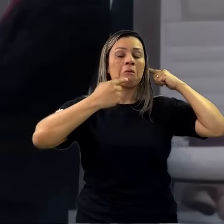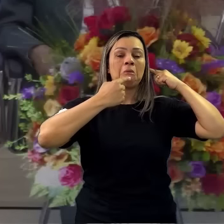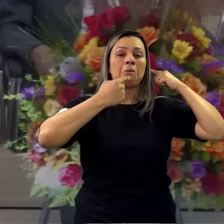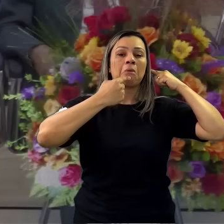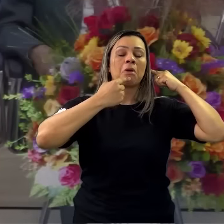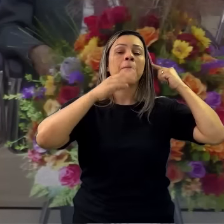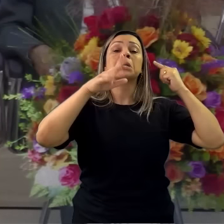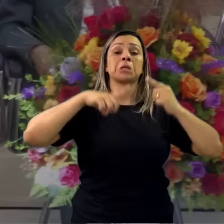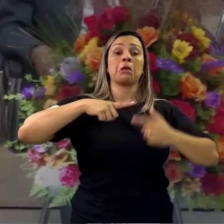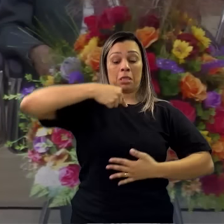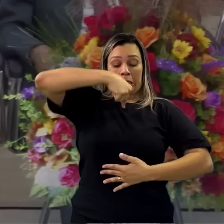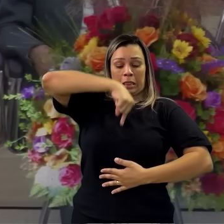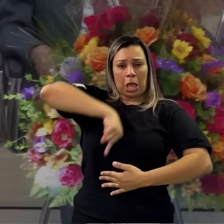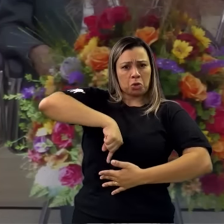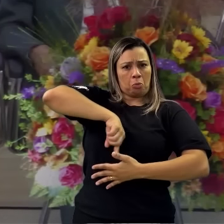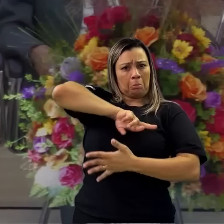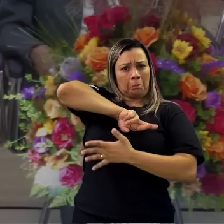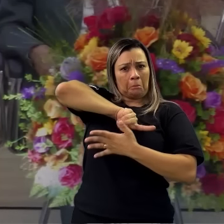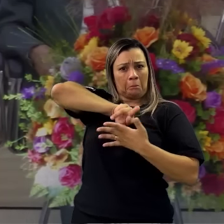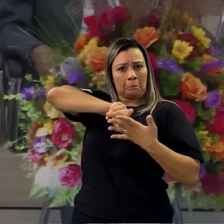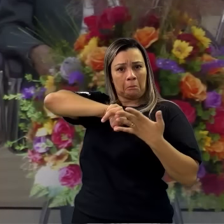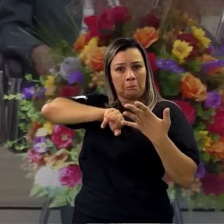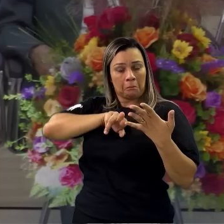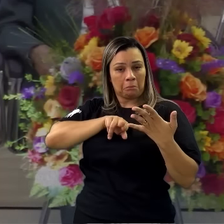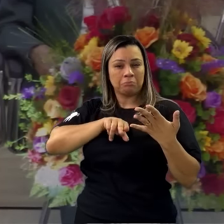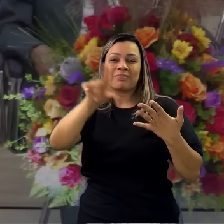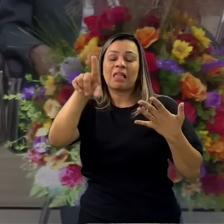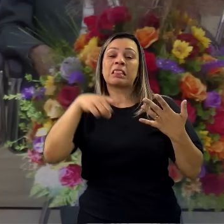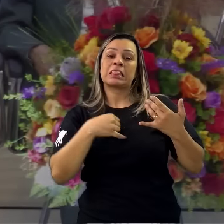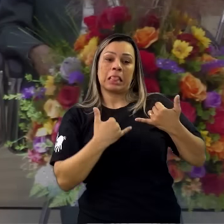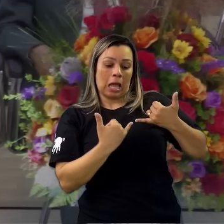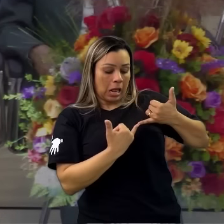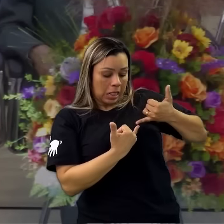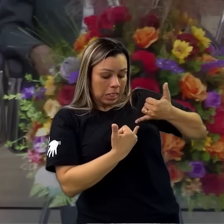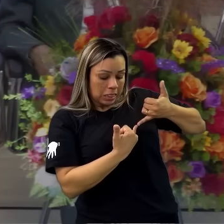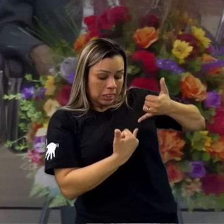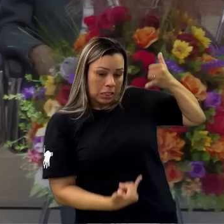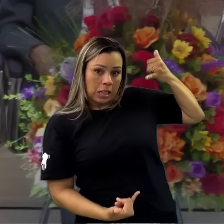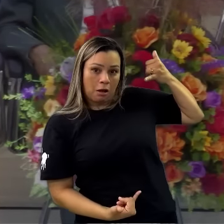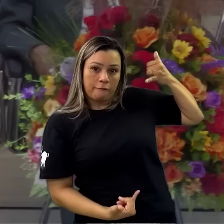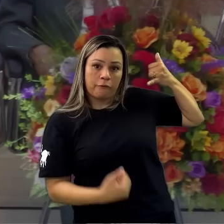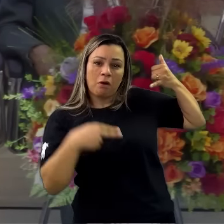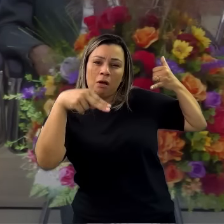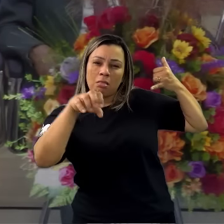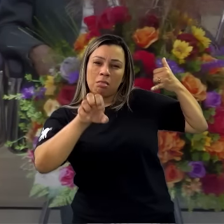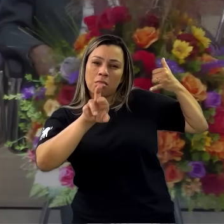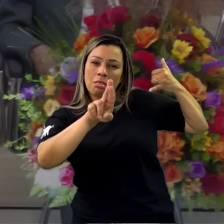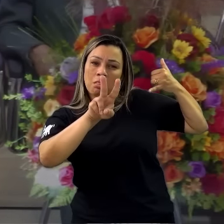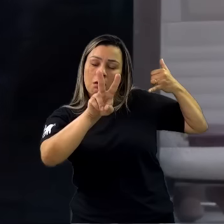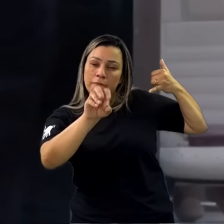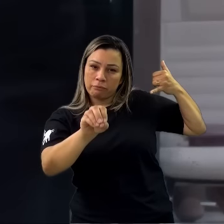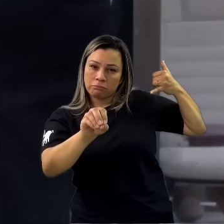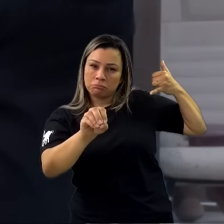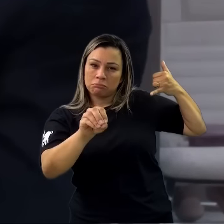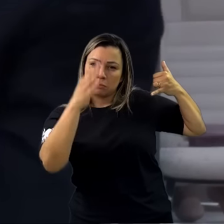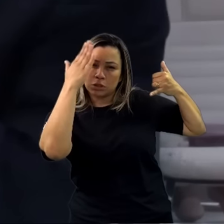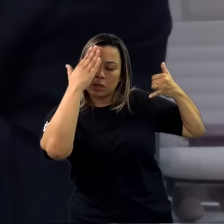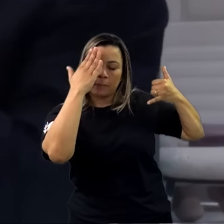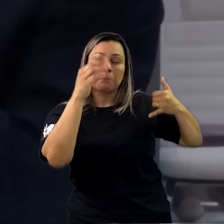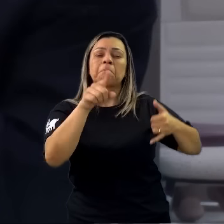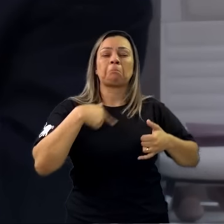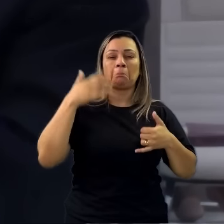é que enxerga o nervo Paulo vai dizer que os nervos tem que ser todos bem ajustados você já teve a experiência de levantar de manhã